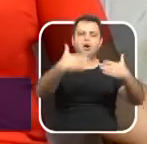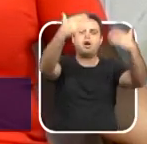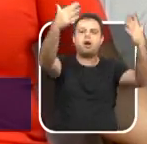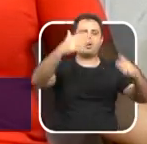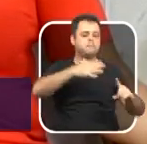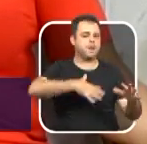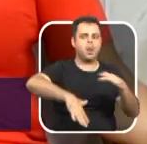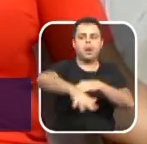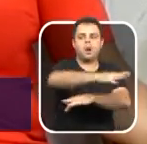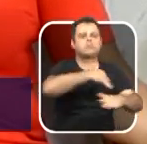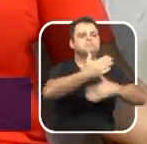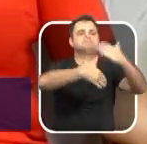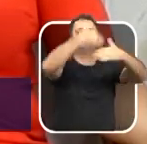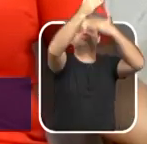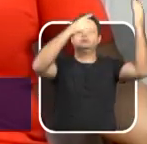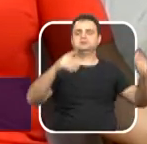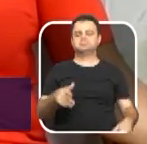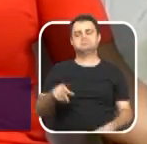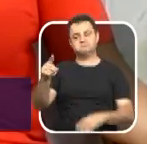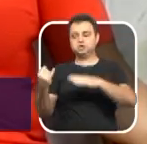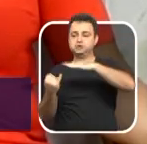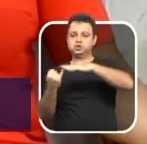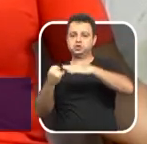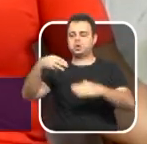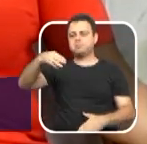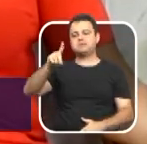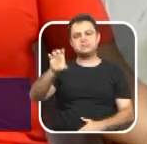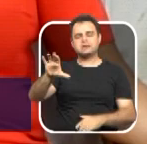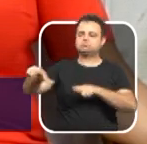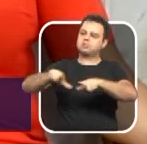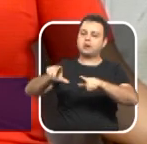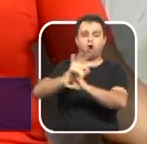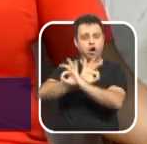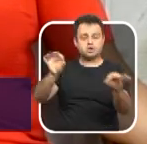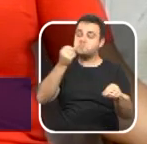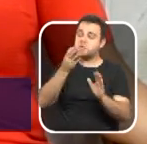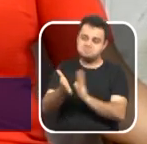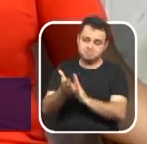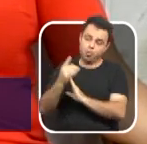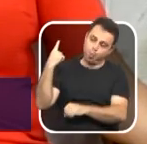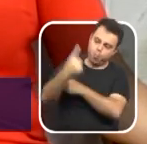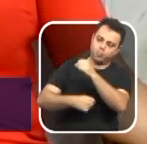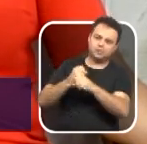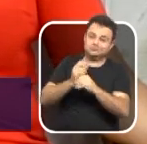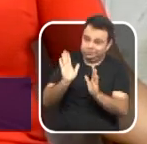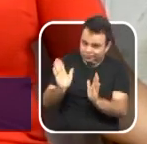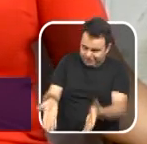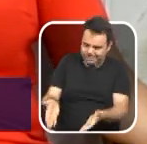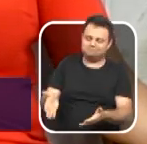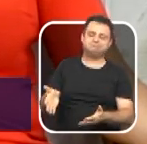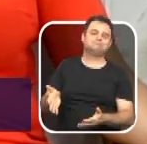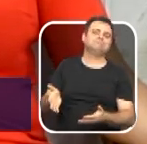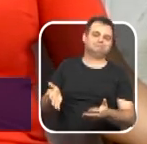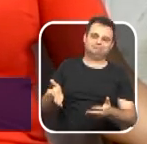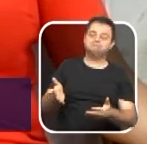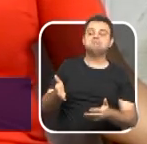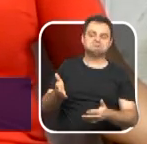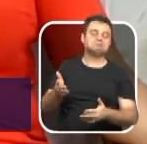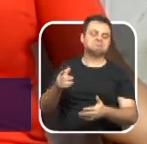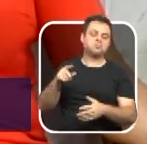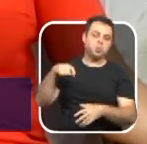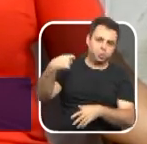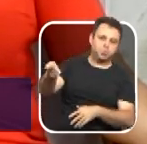isso nós conseguimos a utilidade pública e vai ter também parceria futura com o município, onde assim, o atendimento